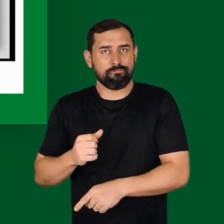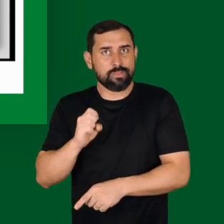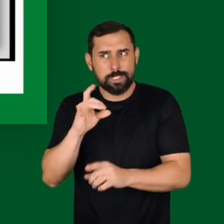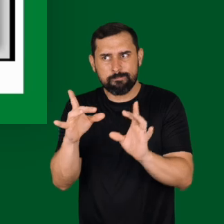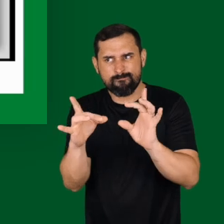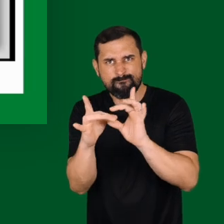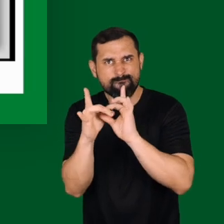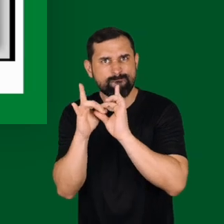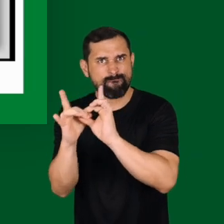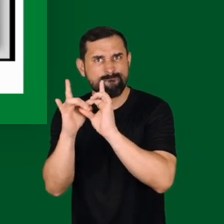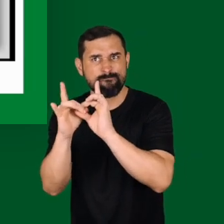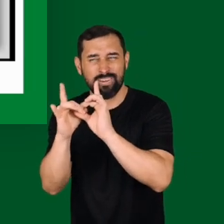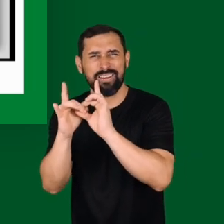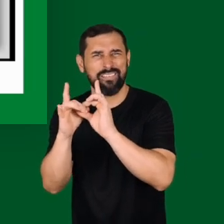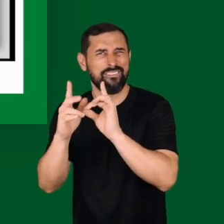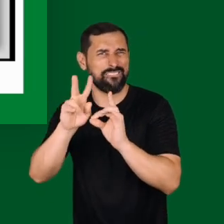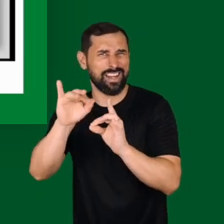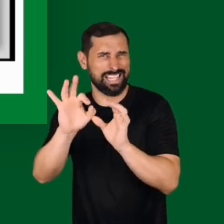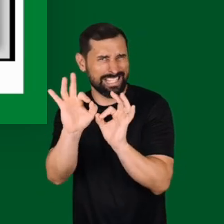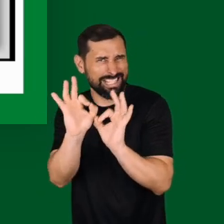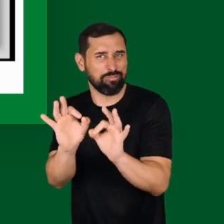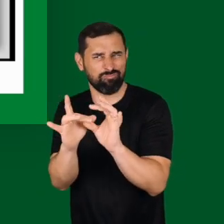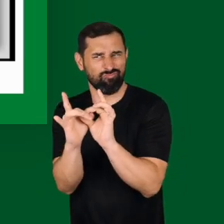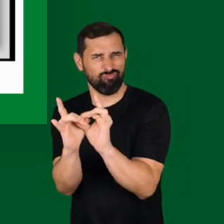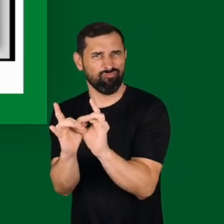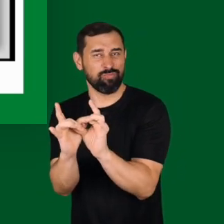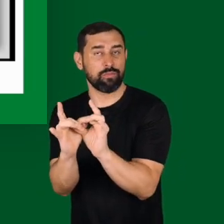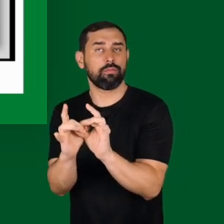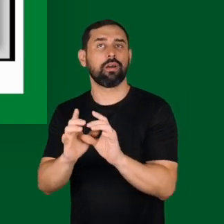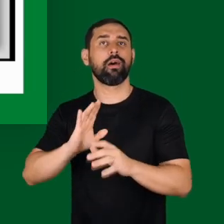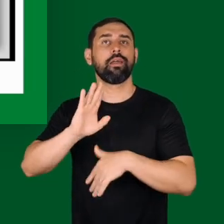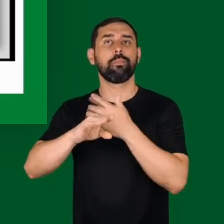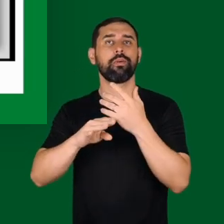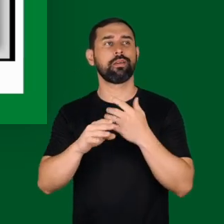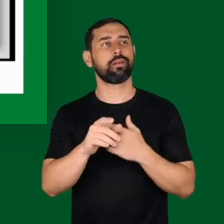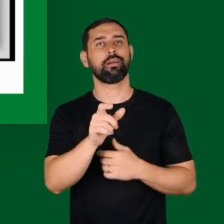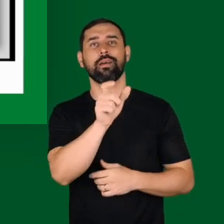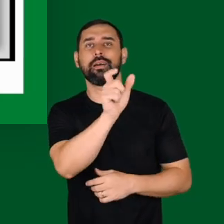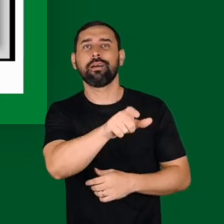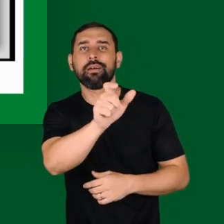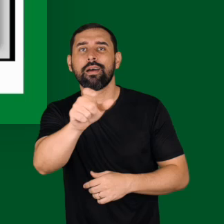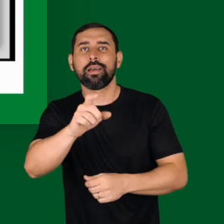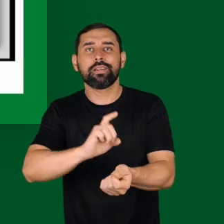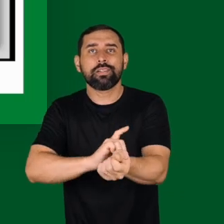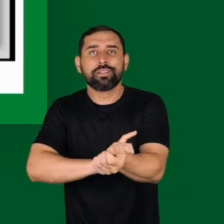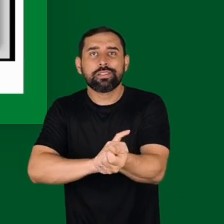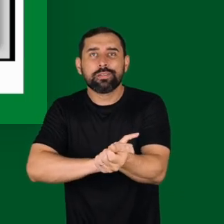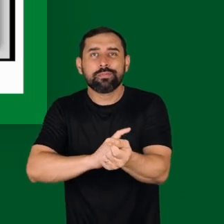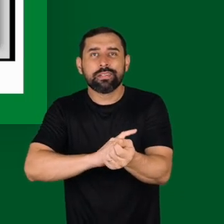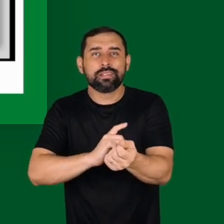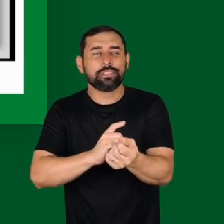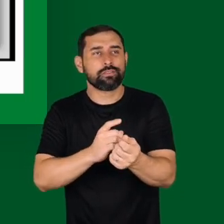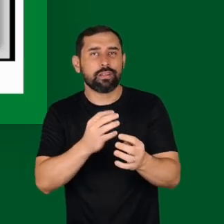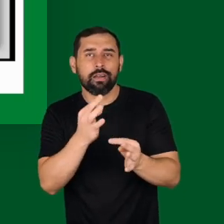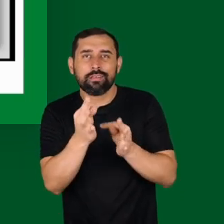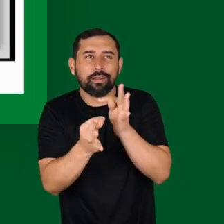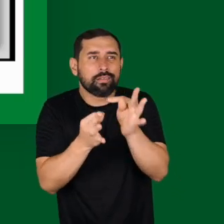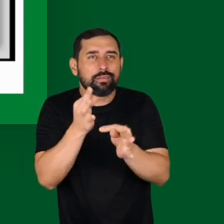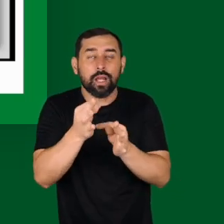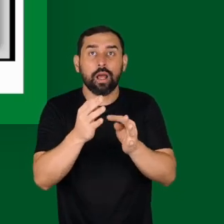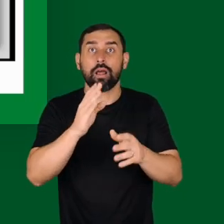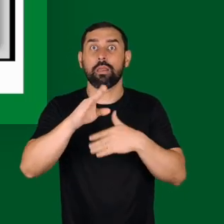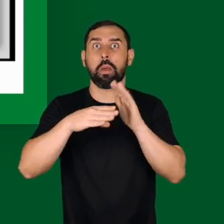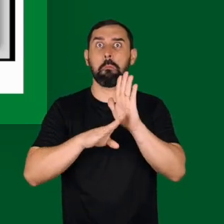essa parceria der certo, e vai dar certo, que eu tenho certeza, nós vamos conseguir tratar melhor o diabetes e